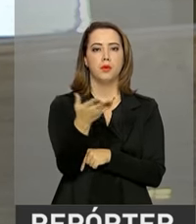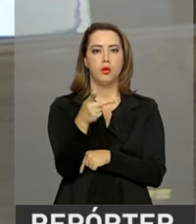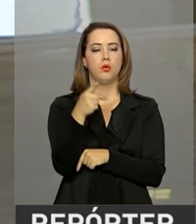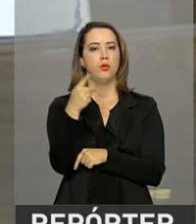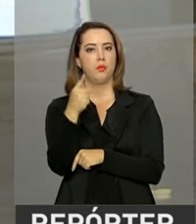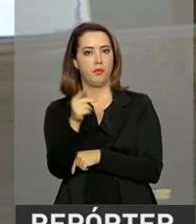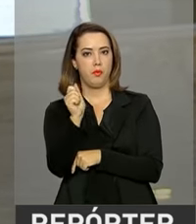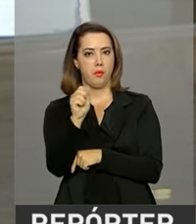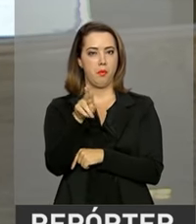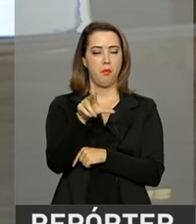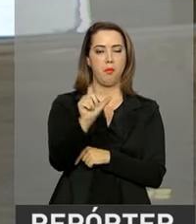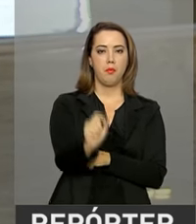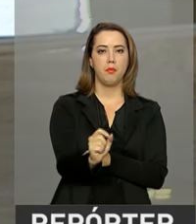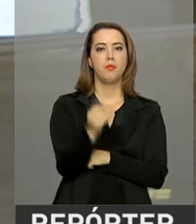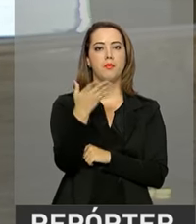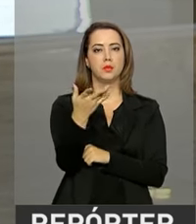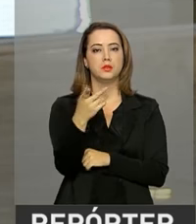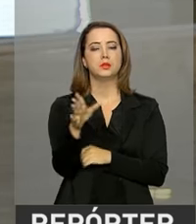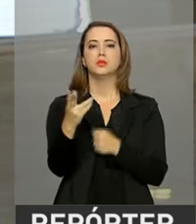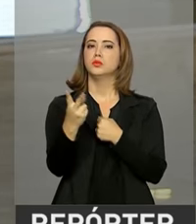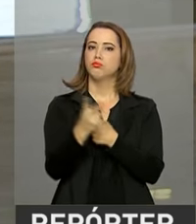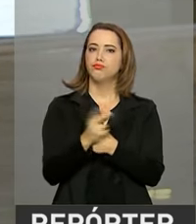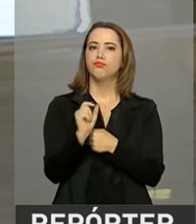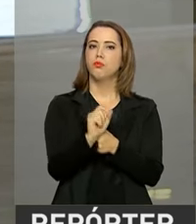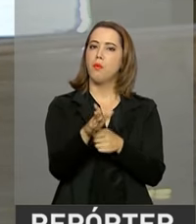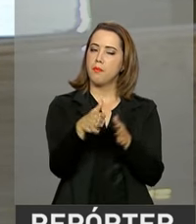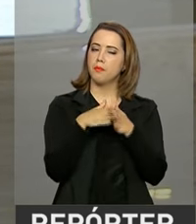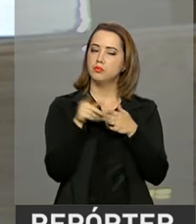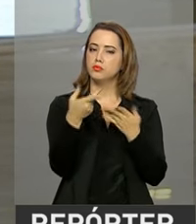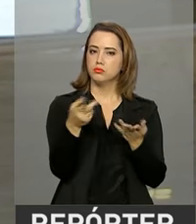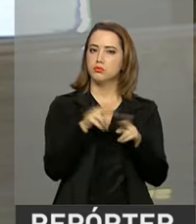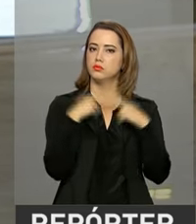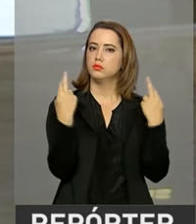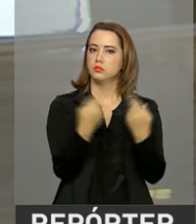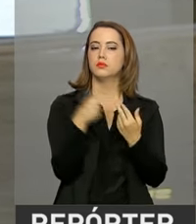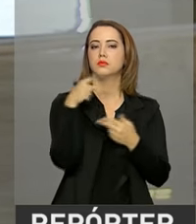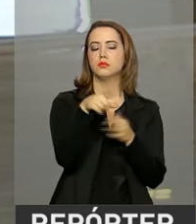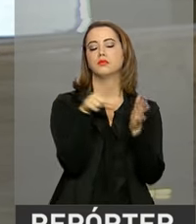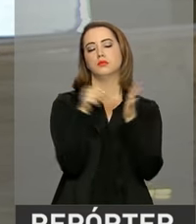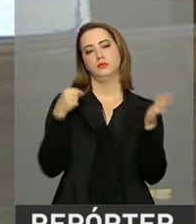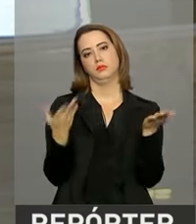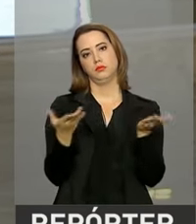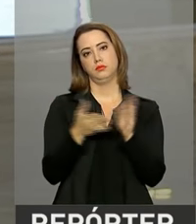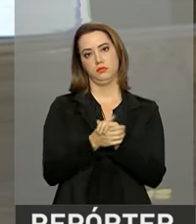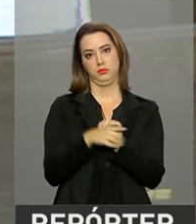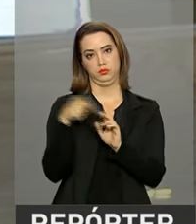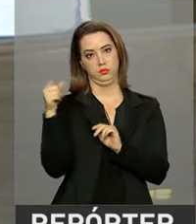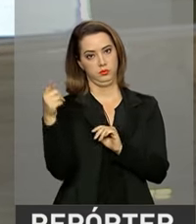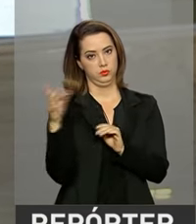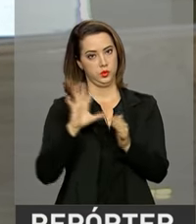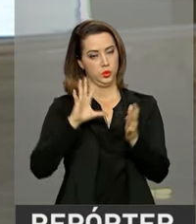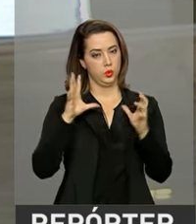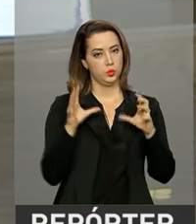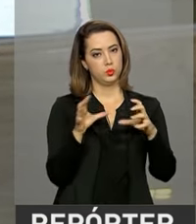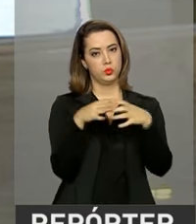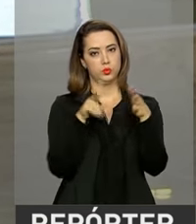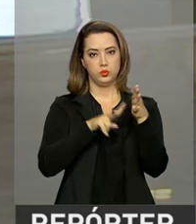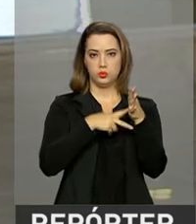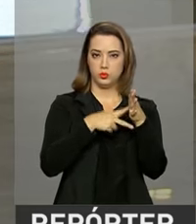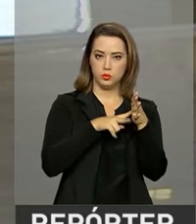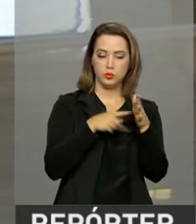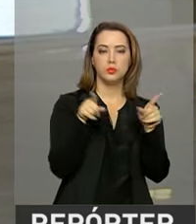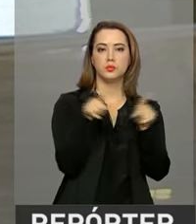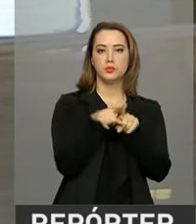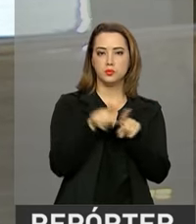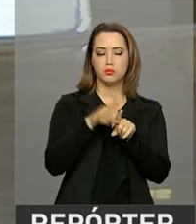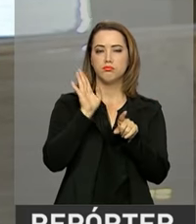Paulinho, presidente da Força Sindical, defendeu ao chegar para essa reunião aqui no Palácio do Planalto. As centrais sindicais também já